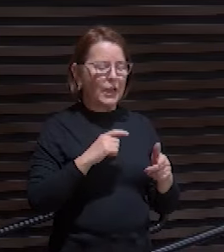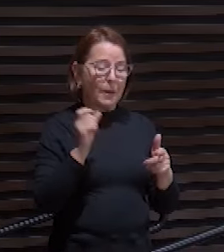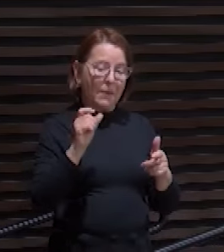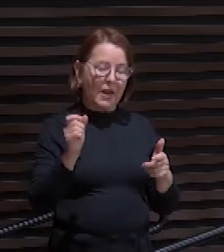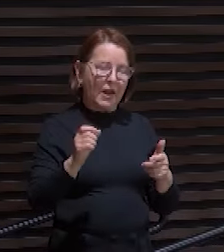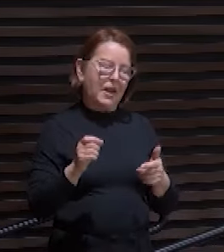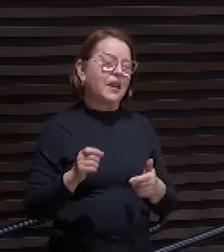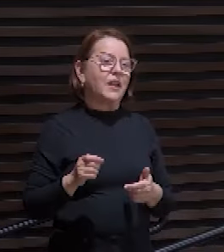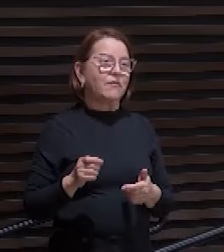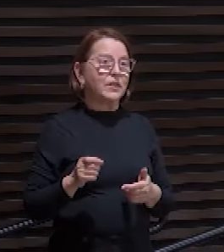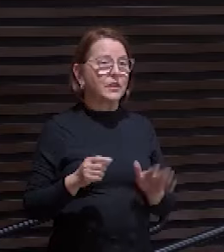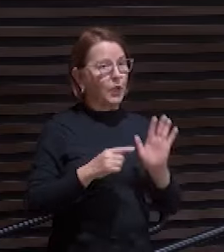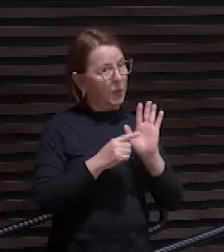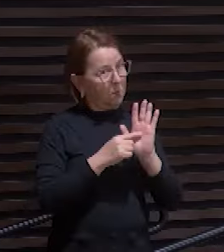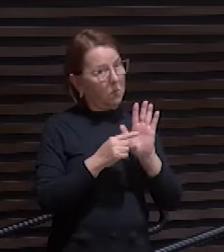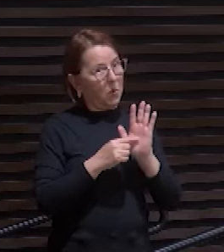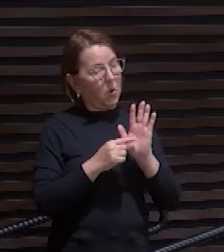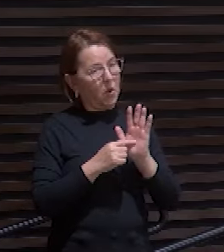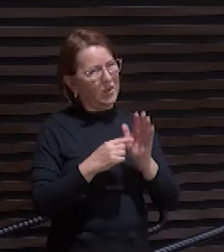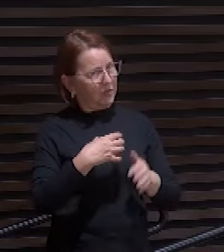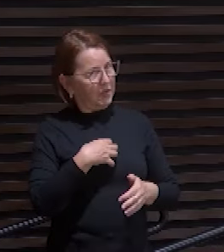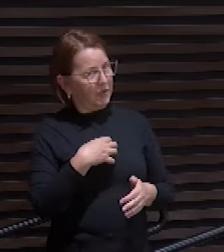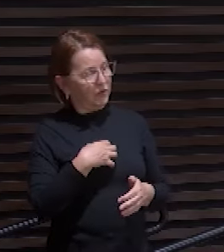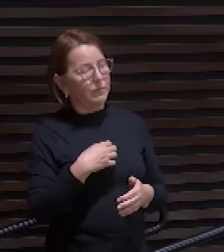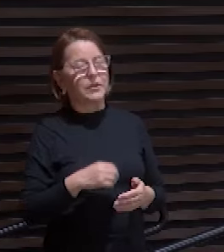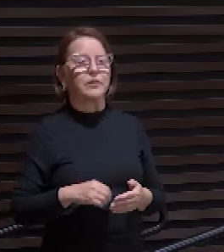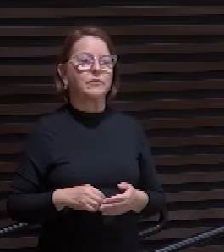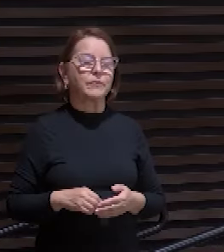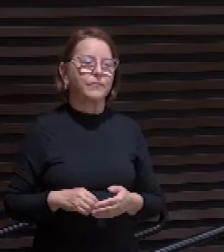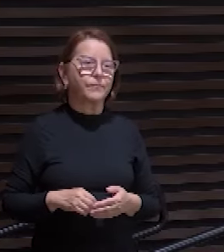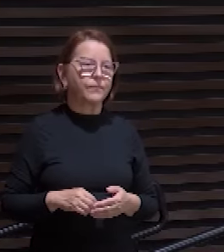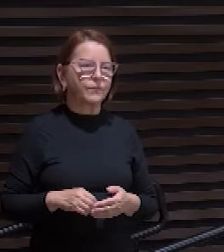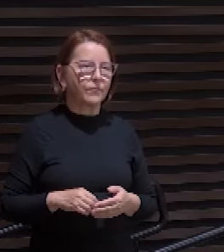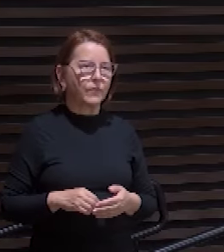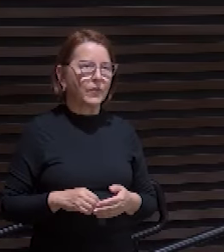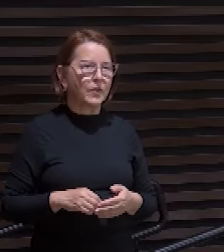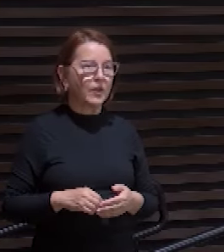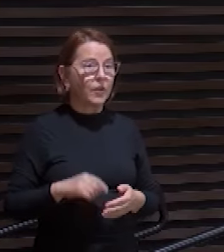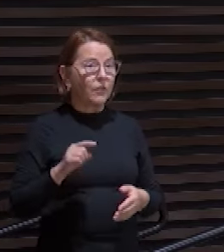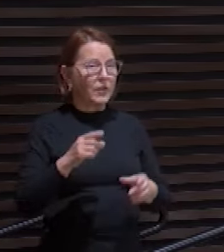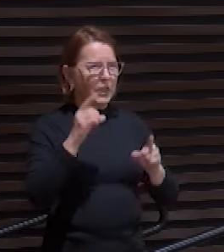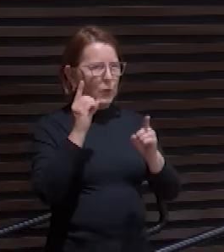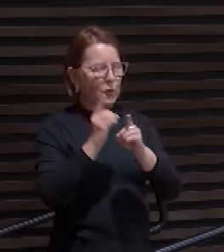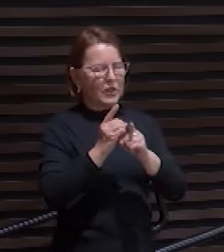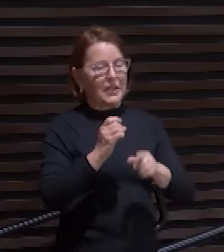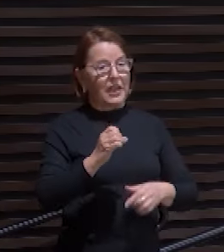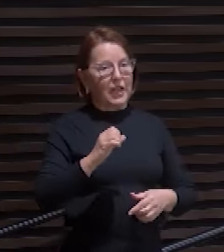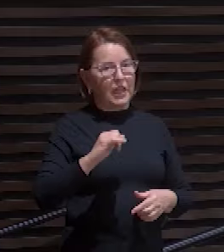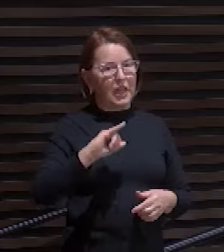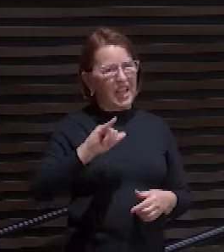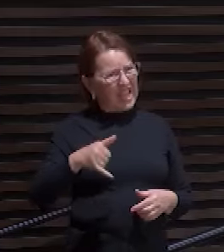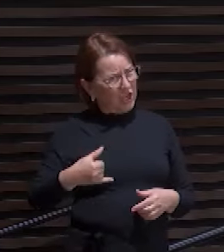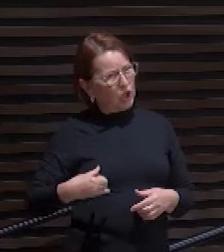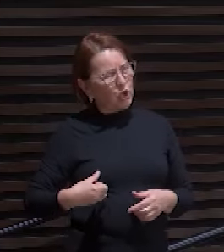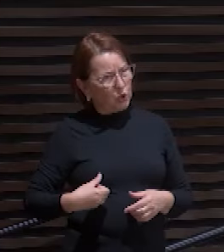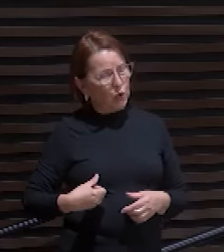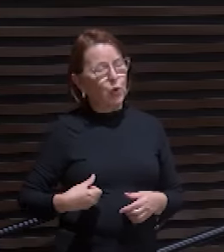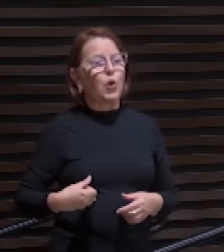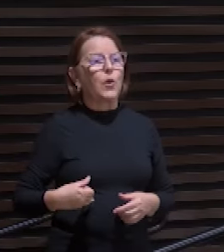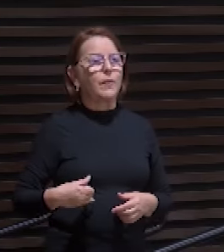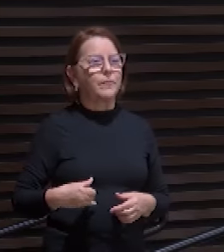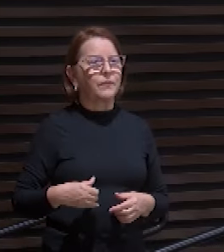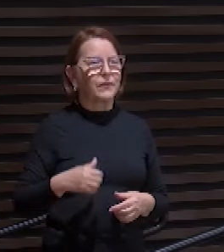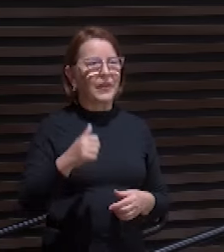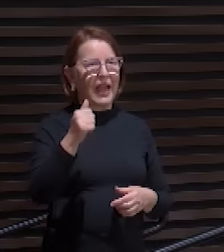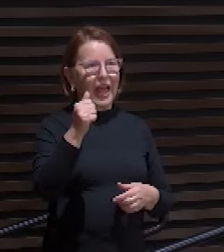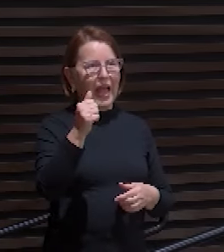sentimentos que vão bater hoje com a depressão. Outro dia nós vamos mexer com isso. Você vai encontrar isso em Jó, em Asaf, em Salomão,